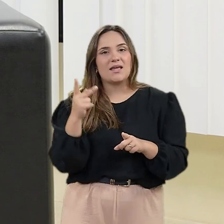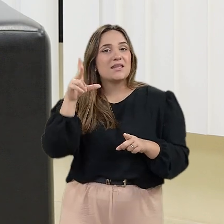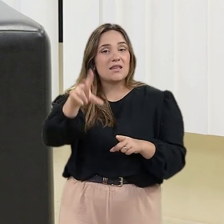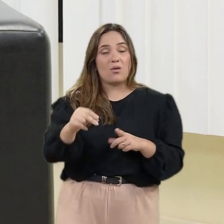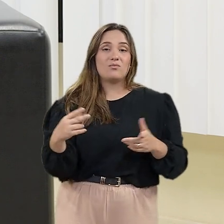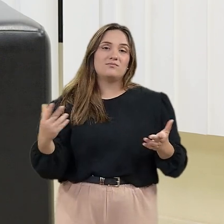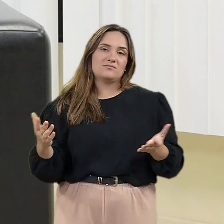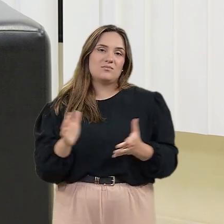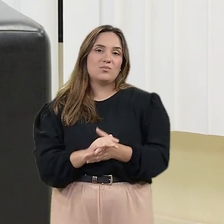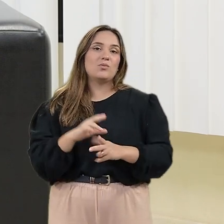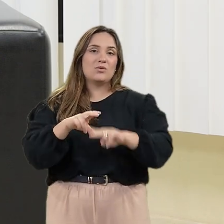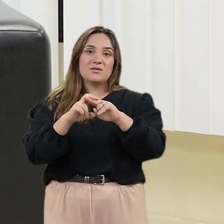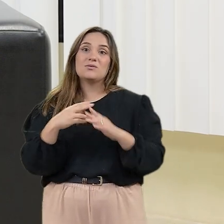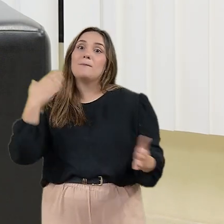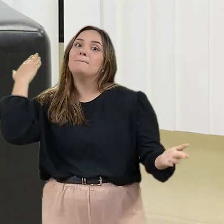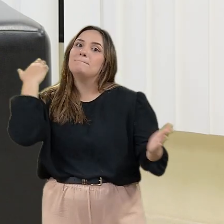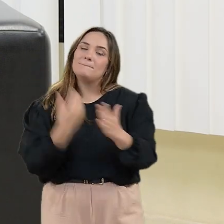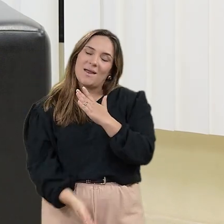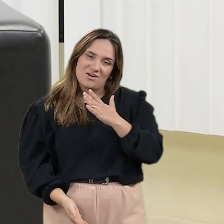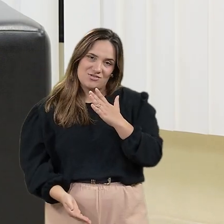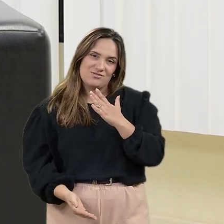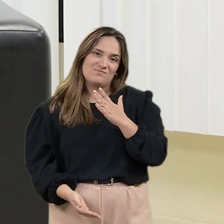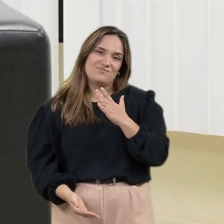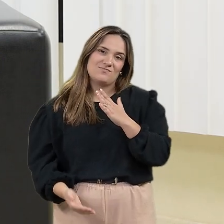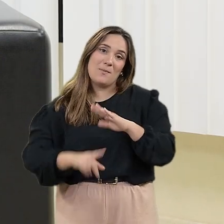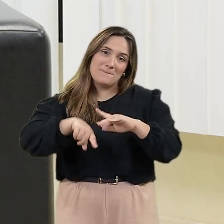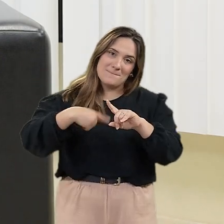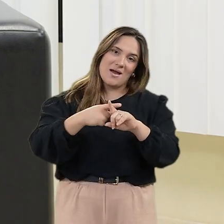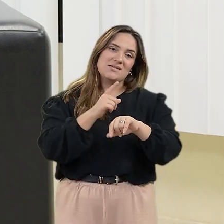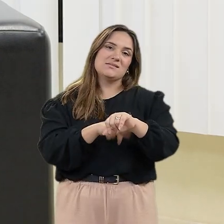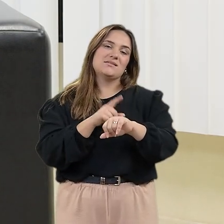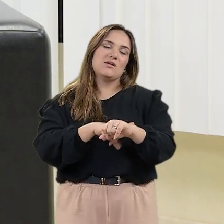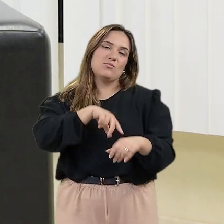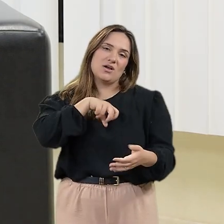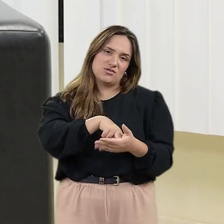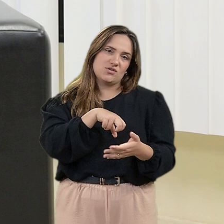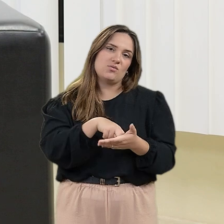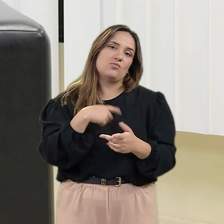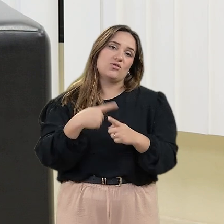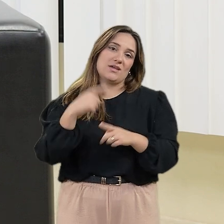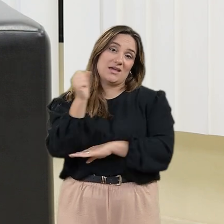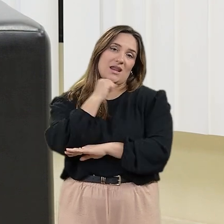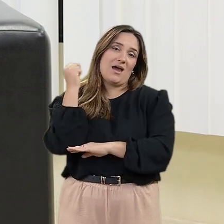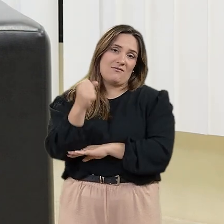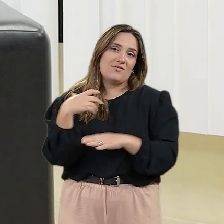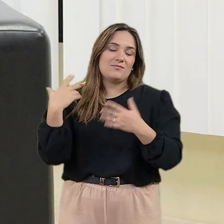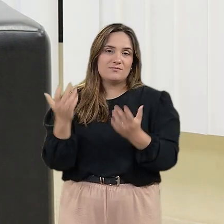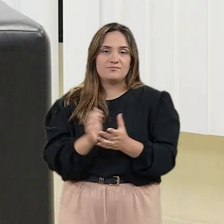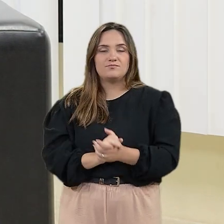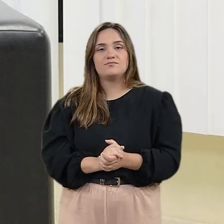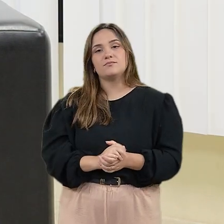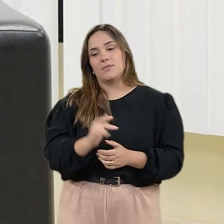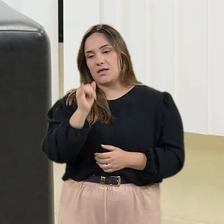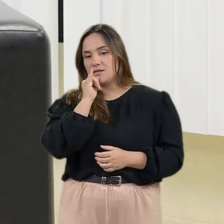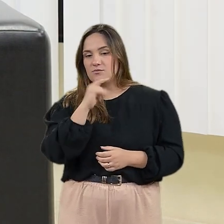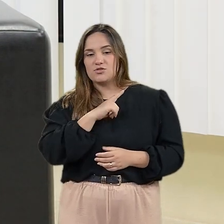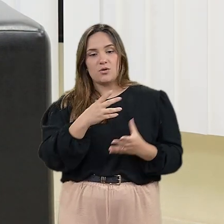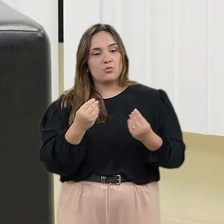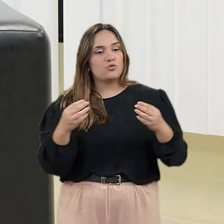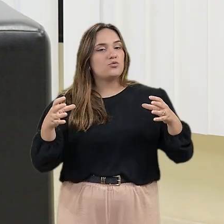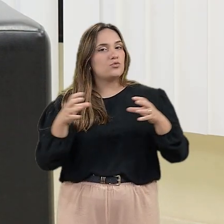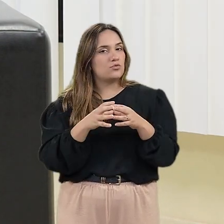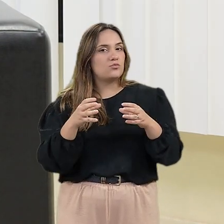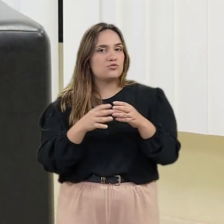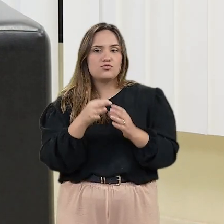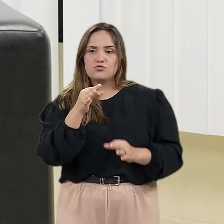juiz. E isso acontecia reiteradas vezes, como acontece ainda agora. A gente via no grupo de